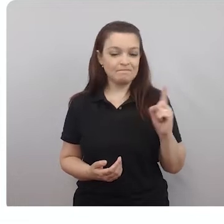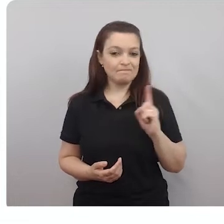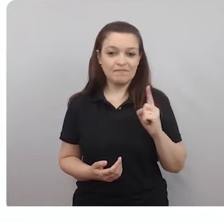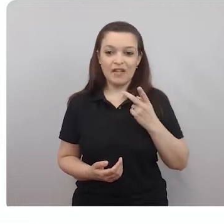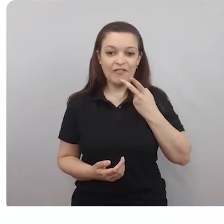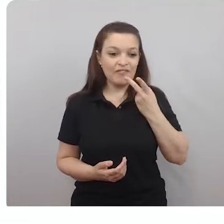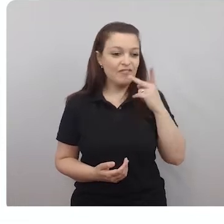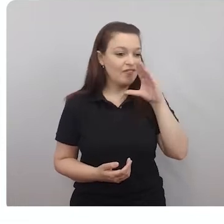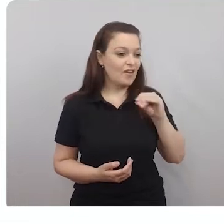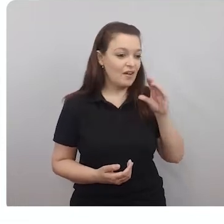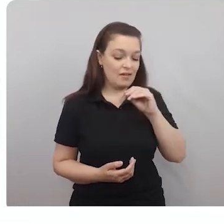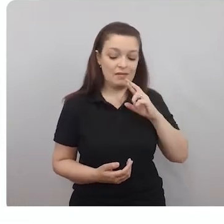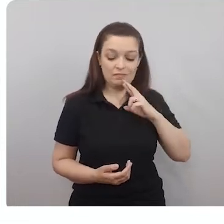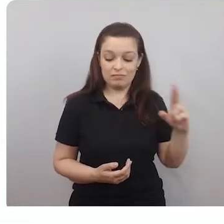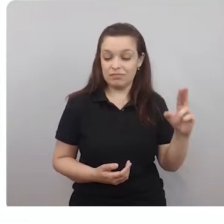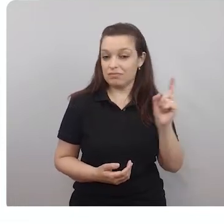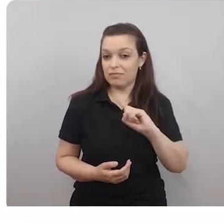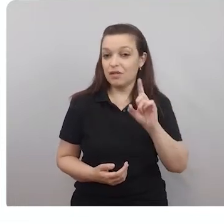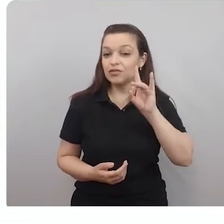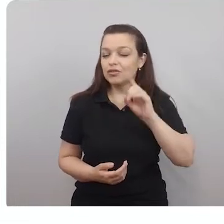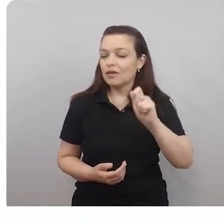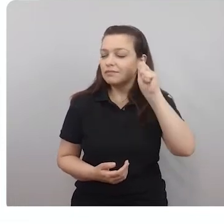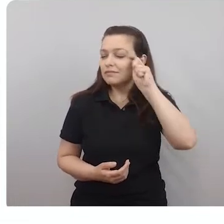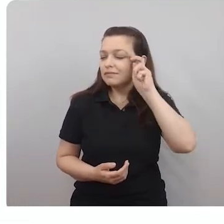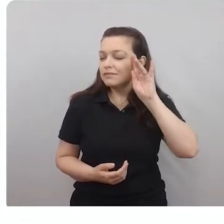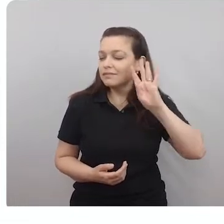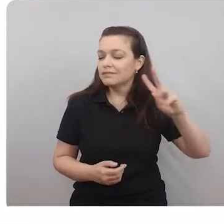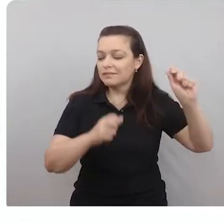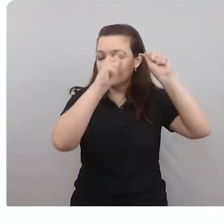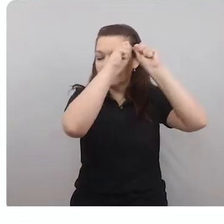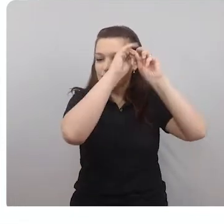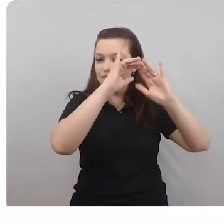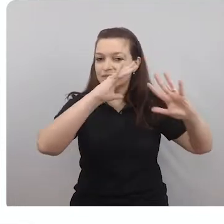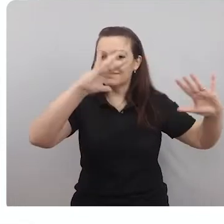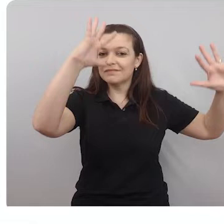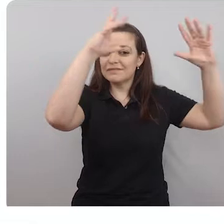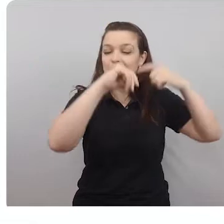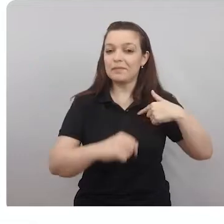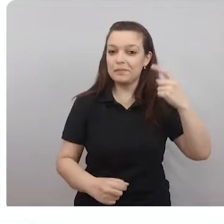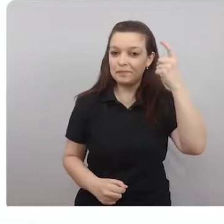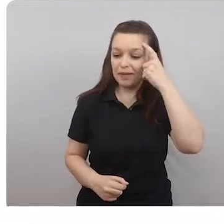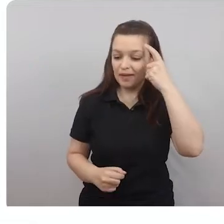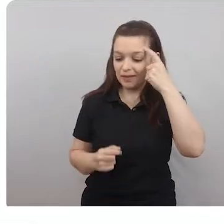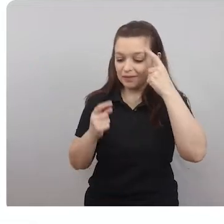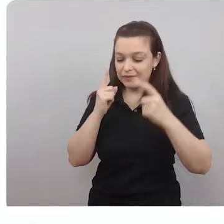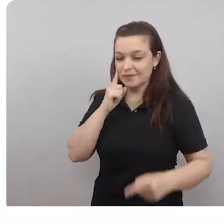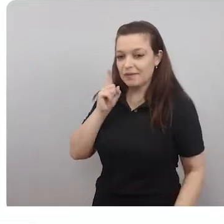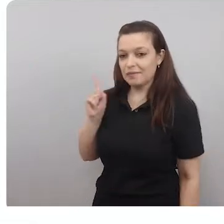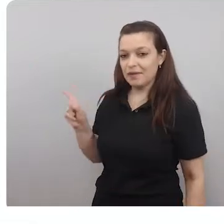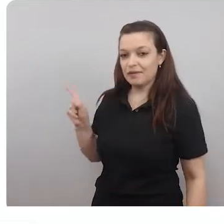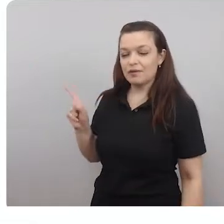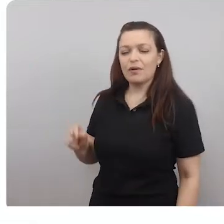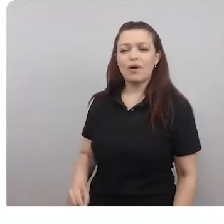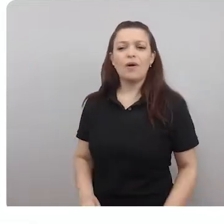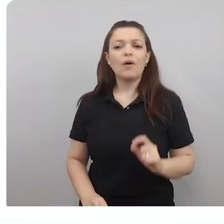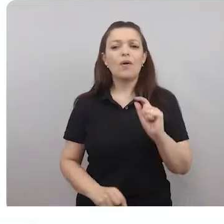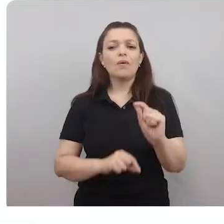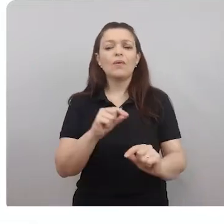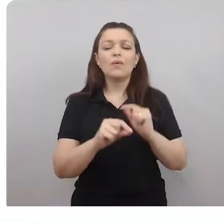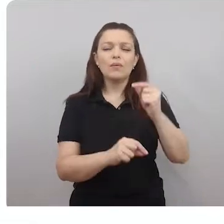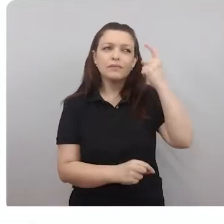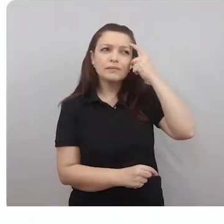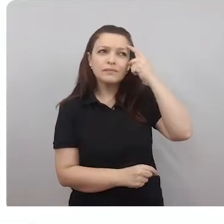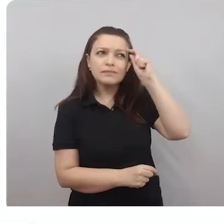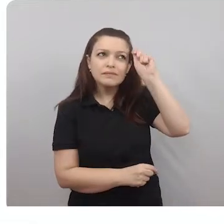responder utilizando então a fala. Ele vai responder com o pensamento. O que